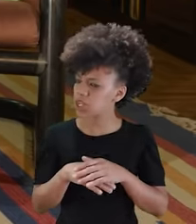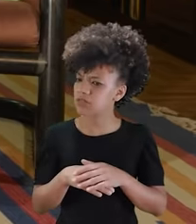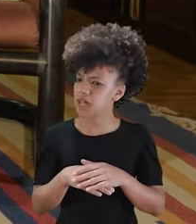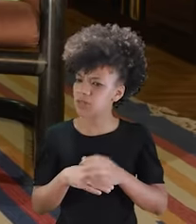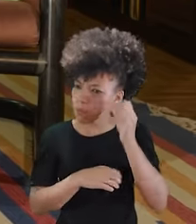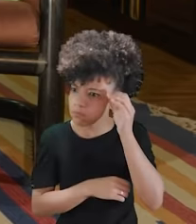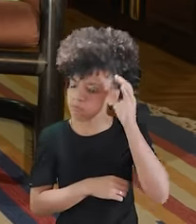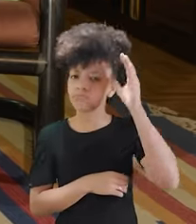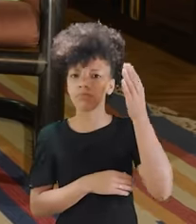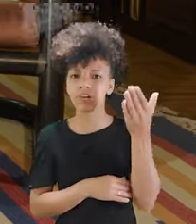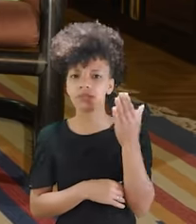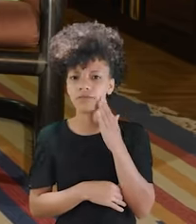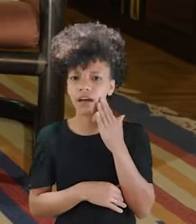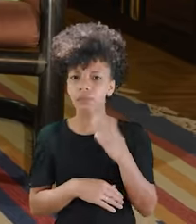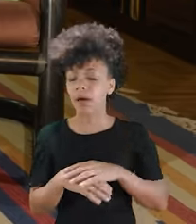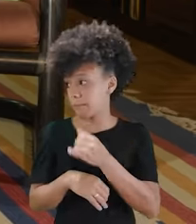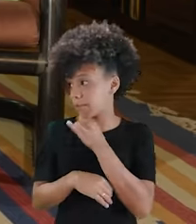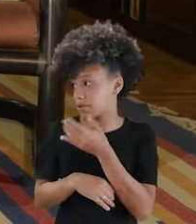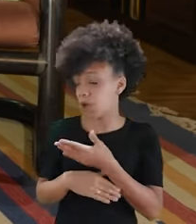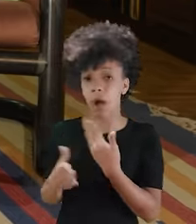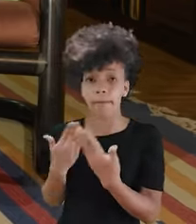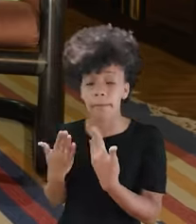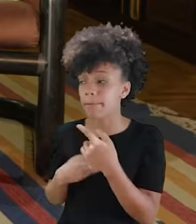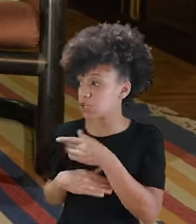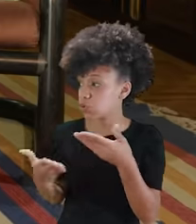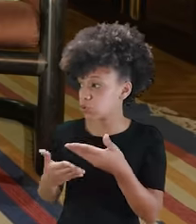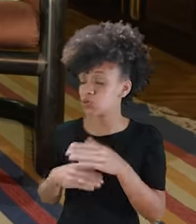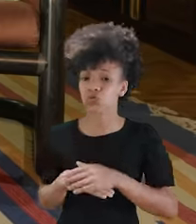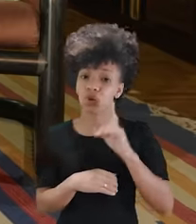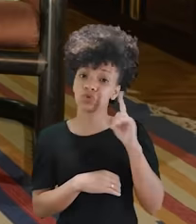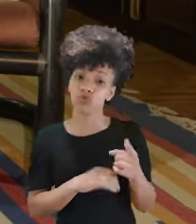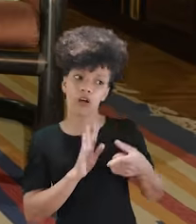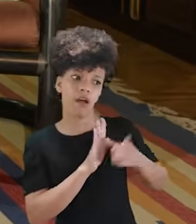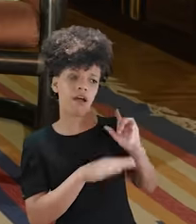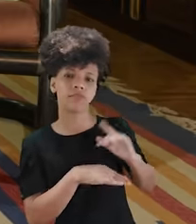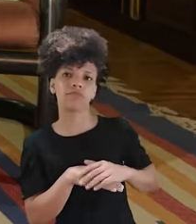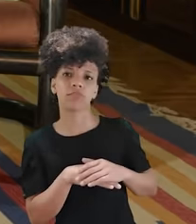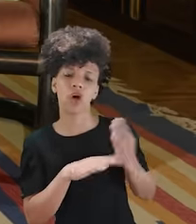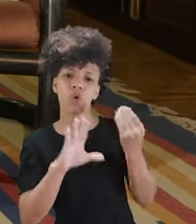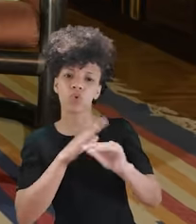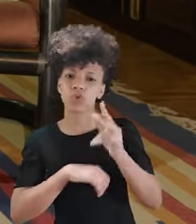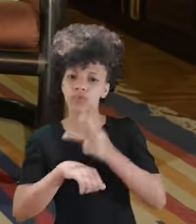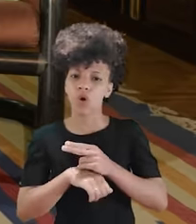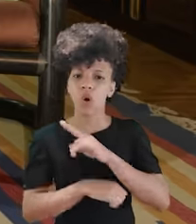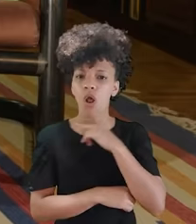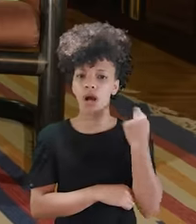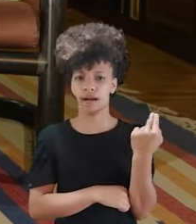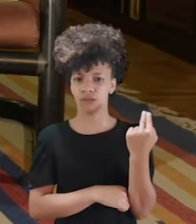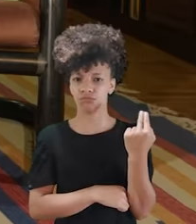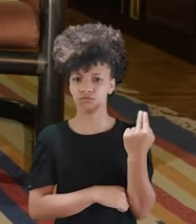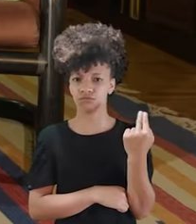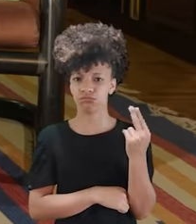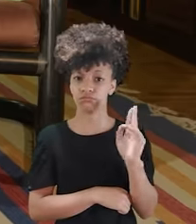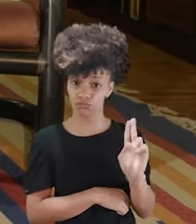dia posterior eu ter postado o vídeo do holocausto sim que eu postei um sobrevivente do holocausto e do comunismo e